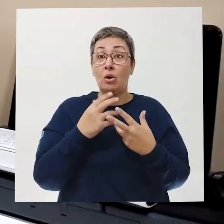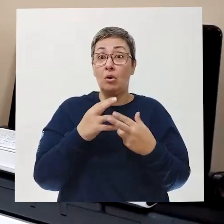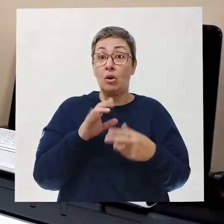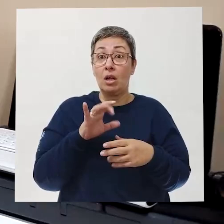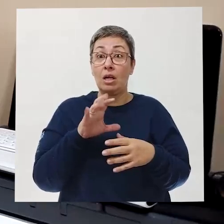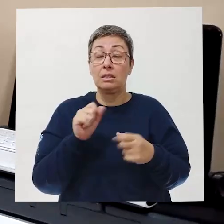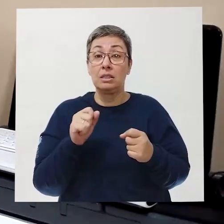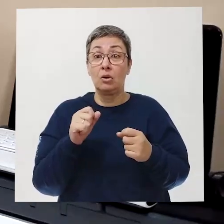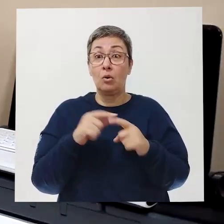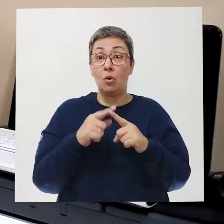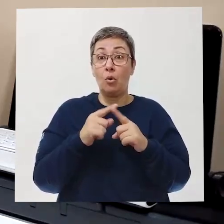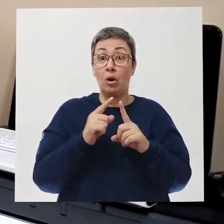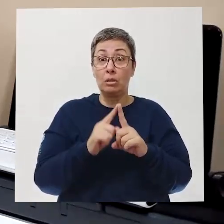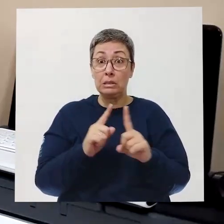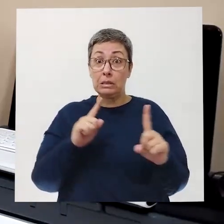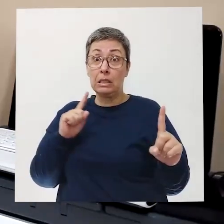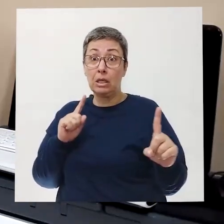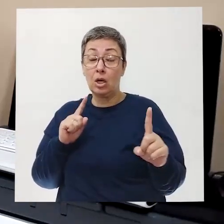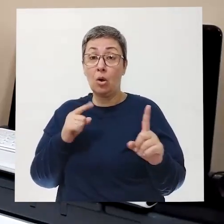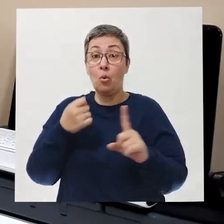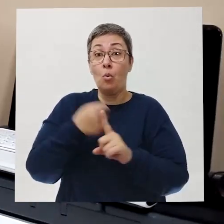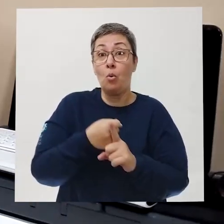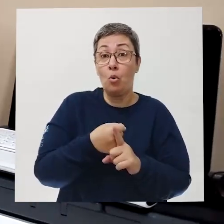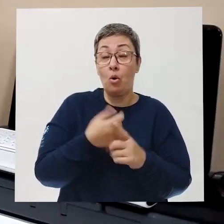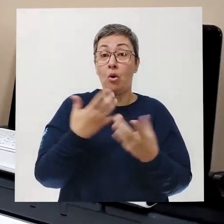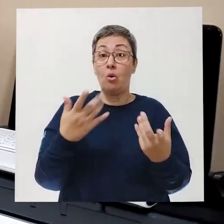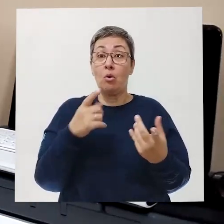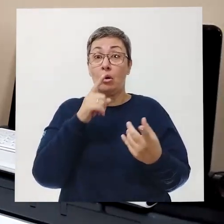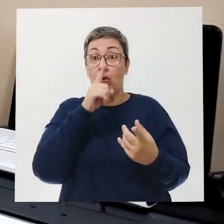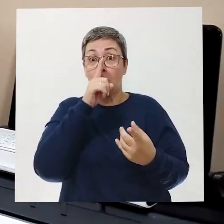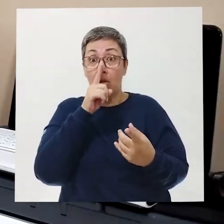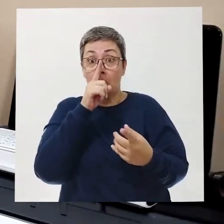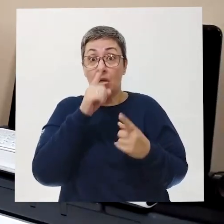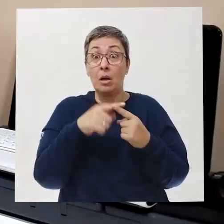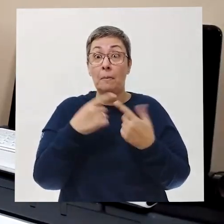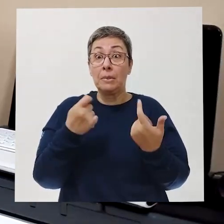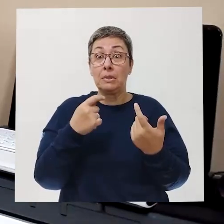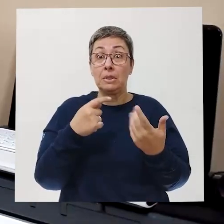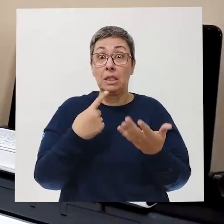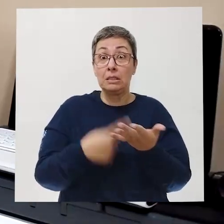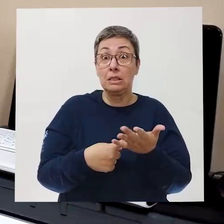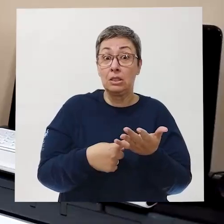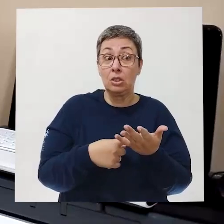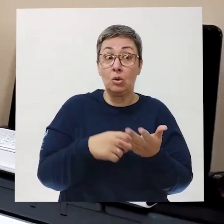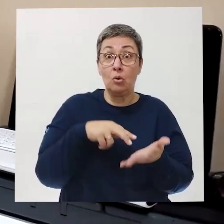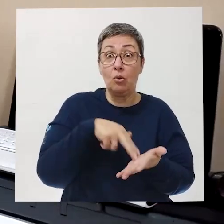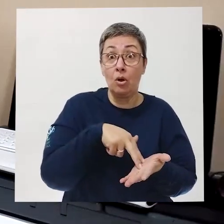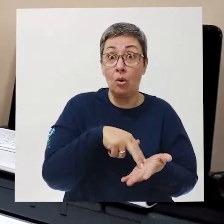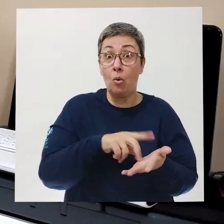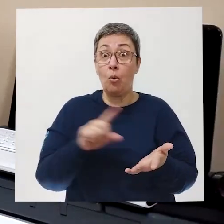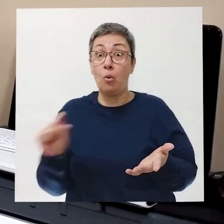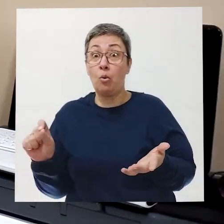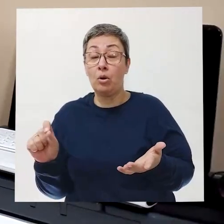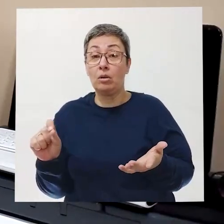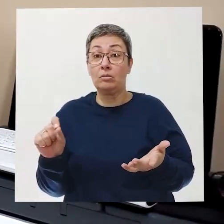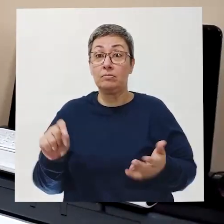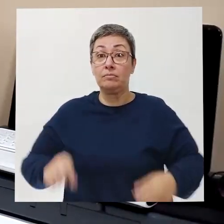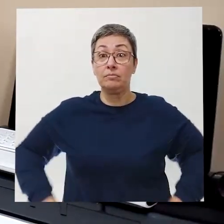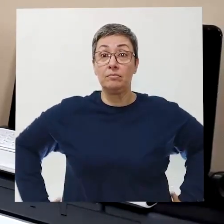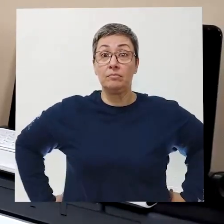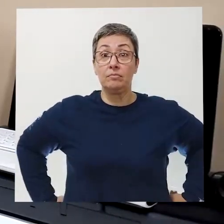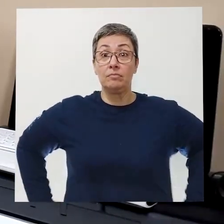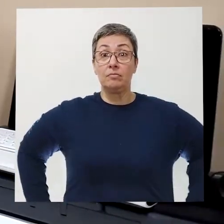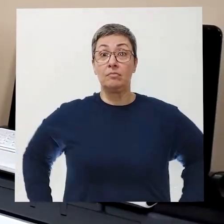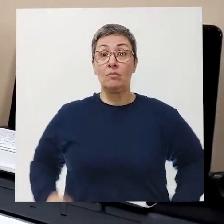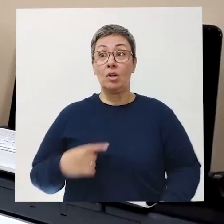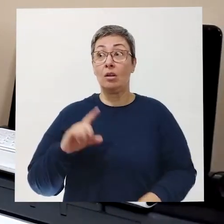de luta ou fuga, quando diante de uma situação de perigo precisamos decidir se ficamos ou enfrentamos o perigo, ou